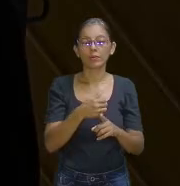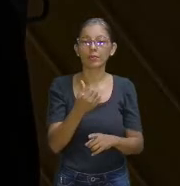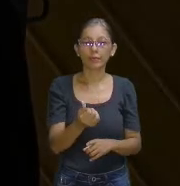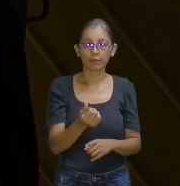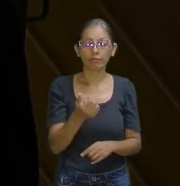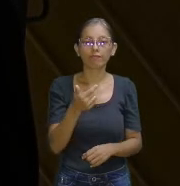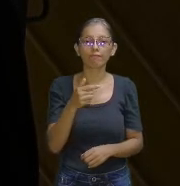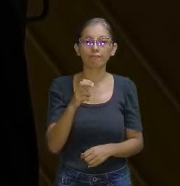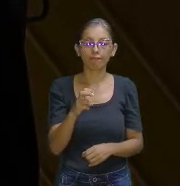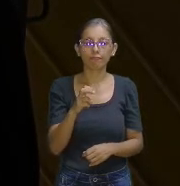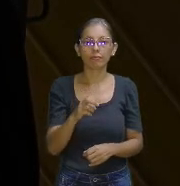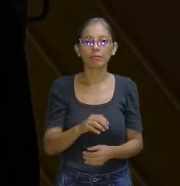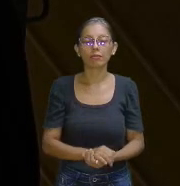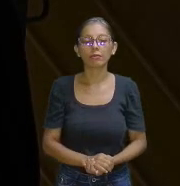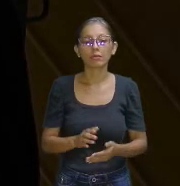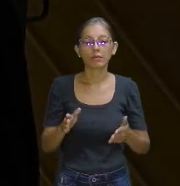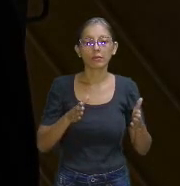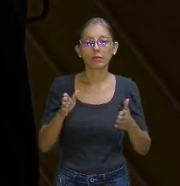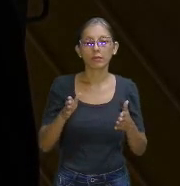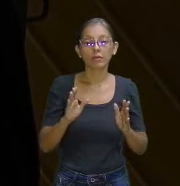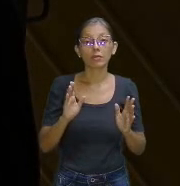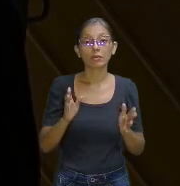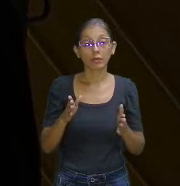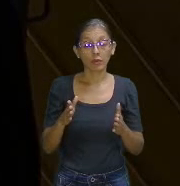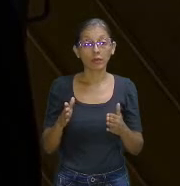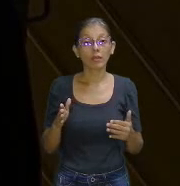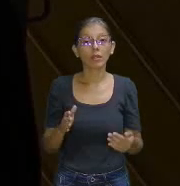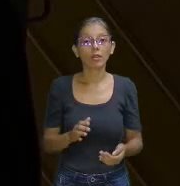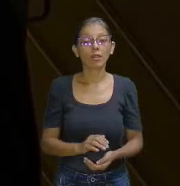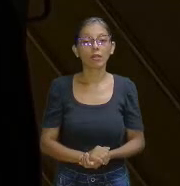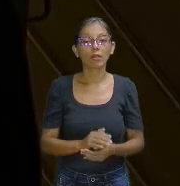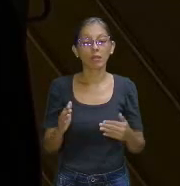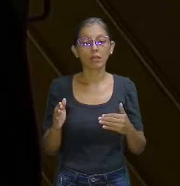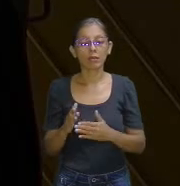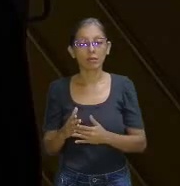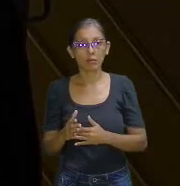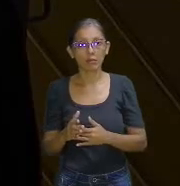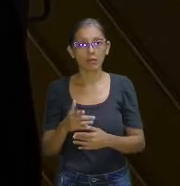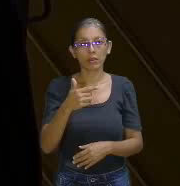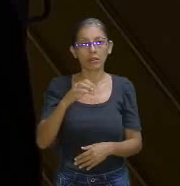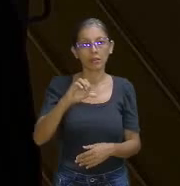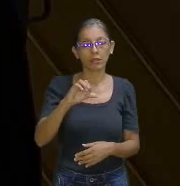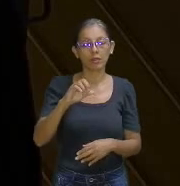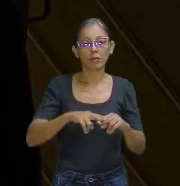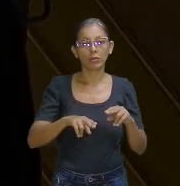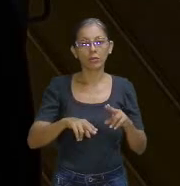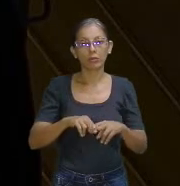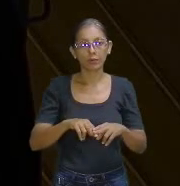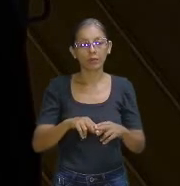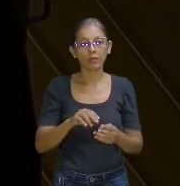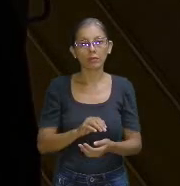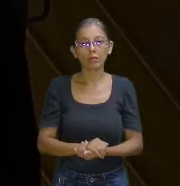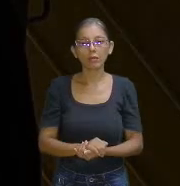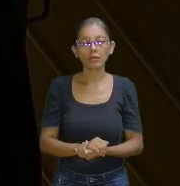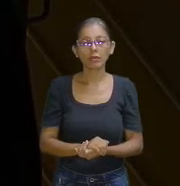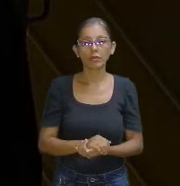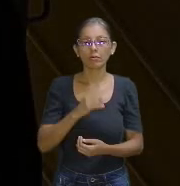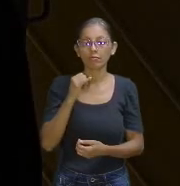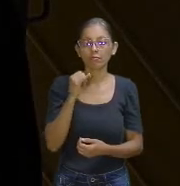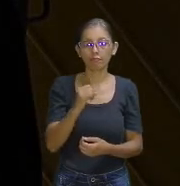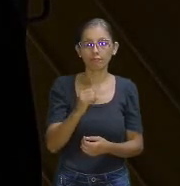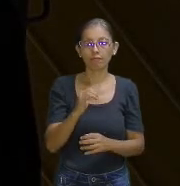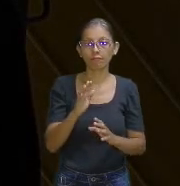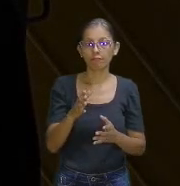Tivemos aí a suspensão dos prazos processuais nos dias 19 e 20 de junho, conforme decisão do CNJ, devidamente comunicada a esse tribunal pelo